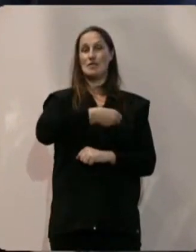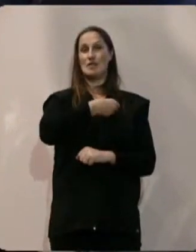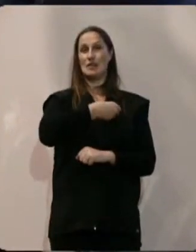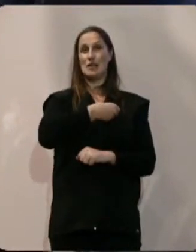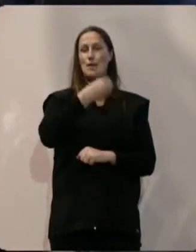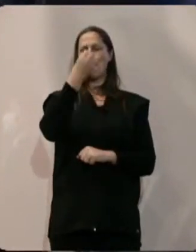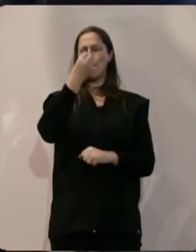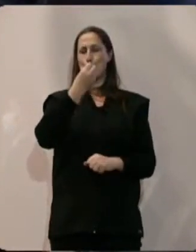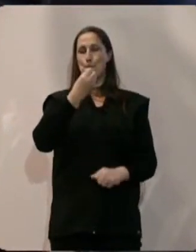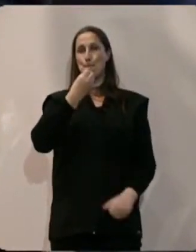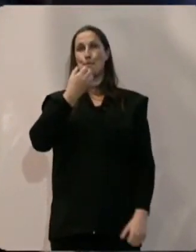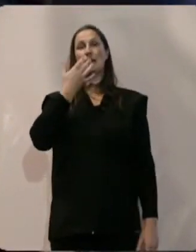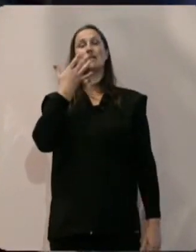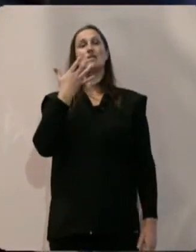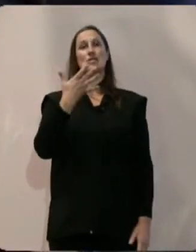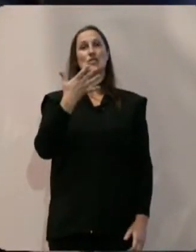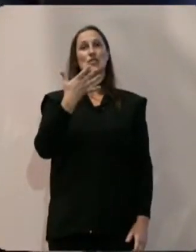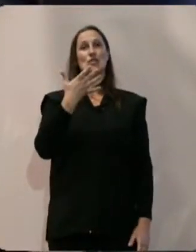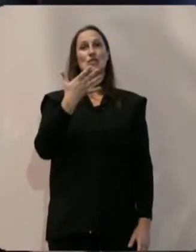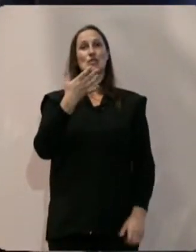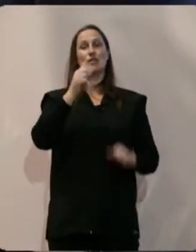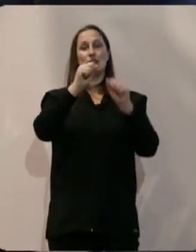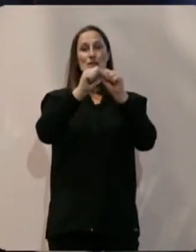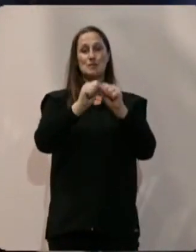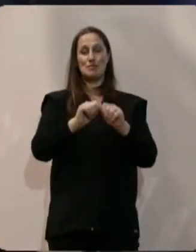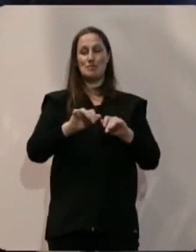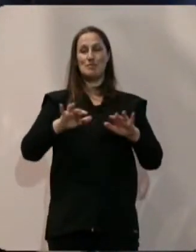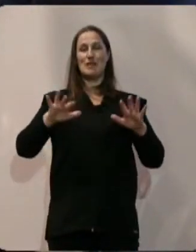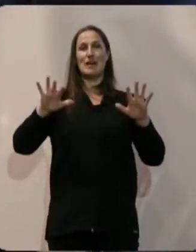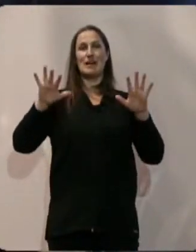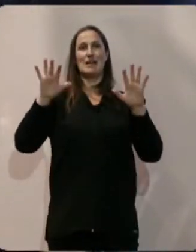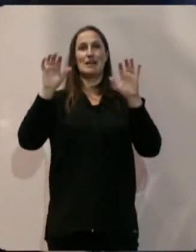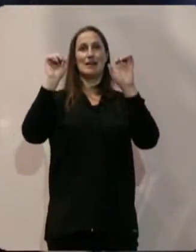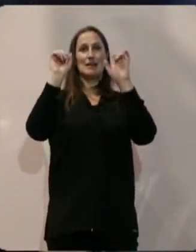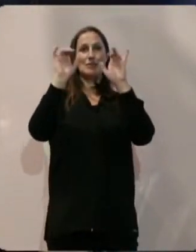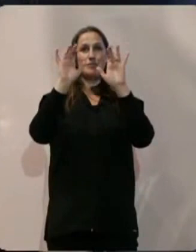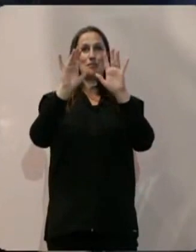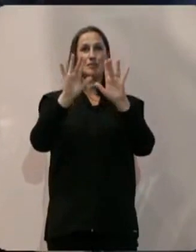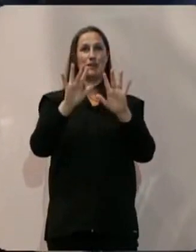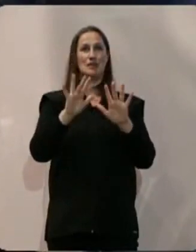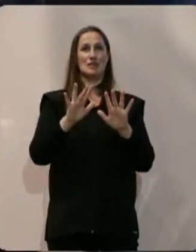do Senhor e espalhem a bênção dele nessa terra.